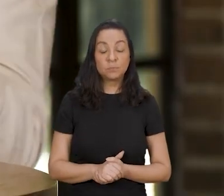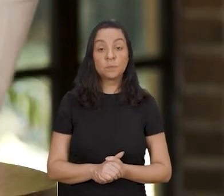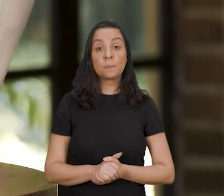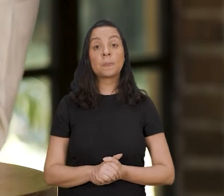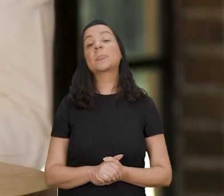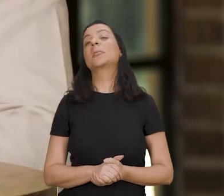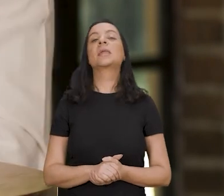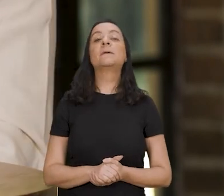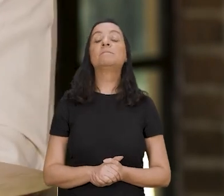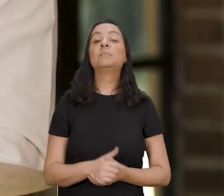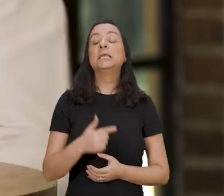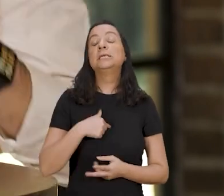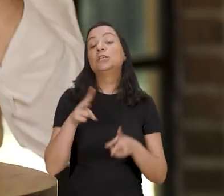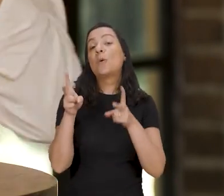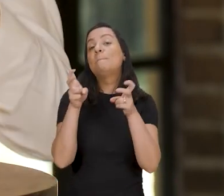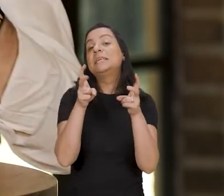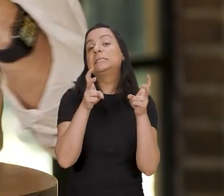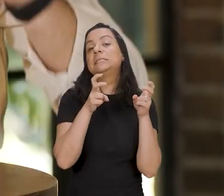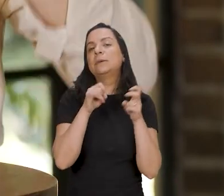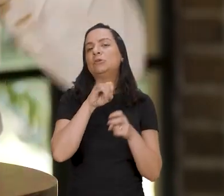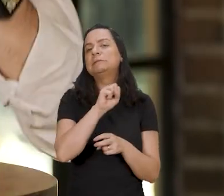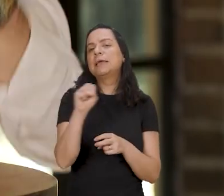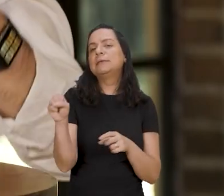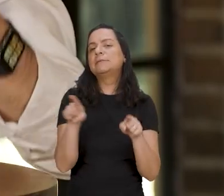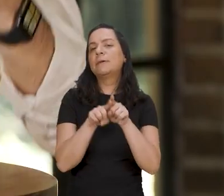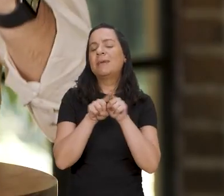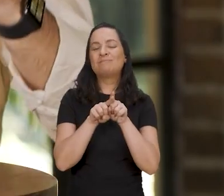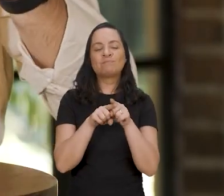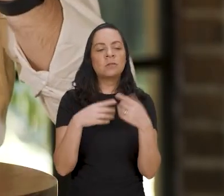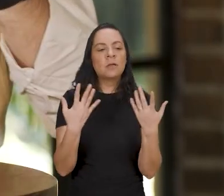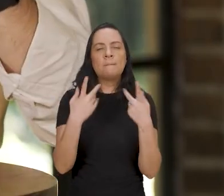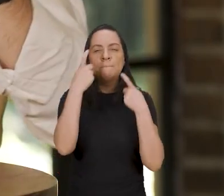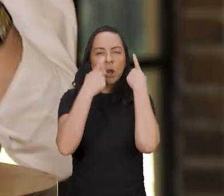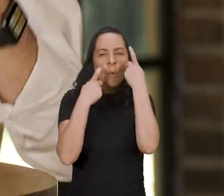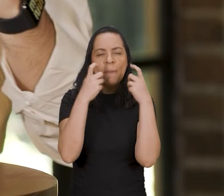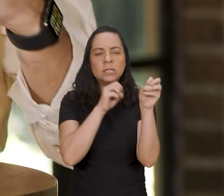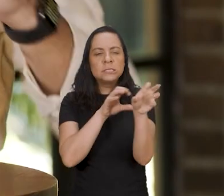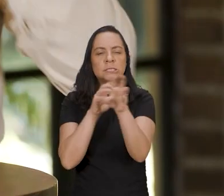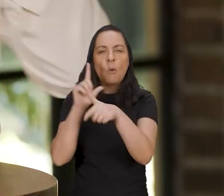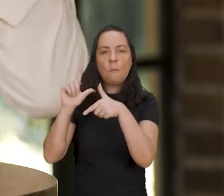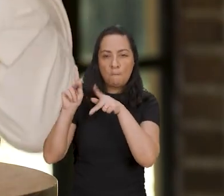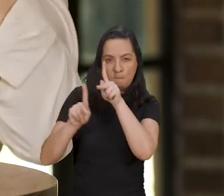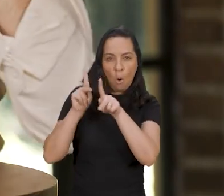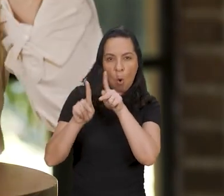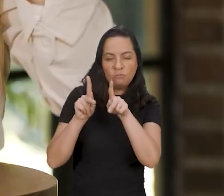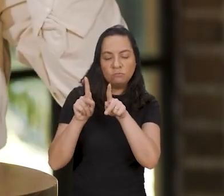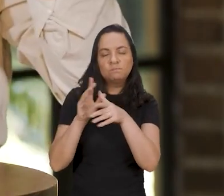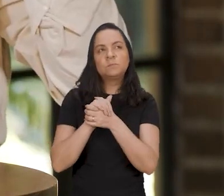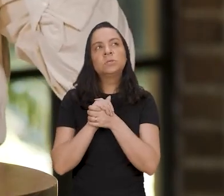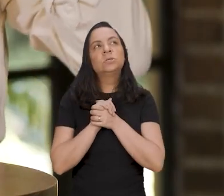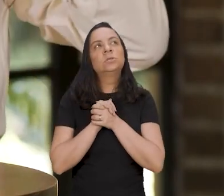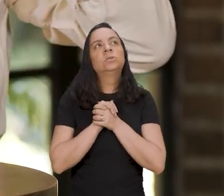E eu percebo também nessa profecia de Isaías a preocupação que ele tem em ensinar o povo a fazer com que eles